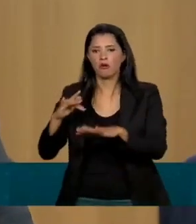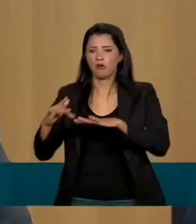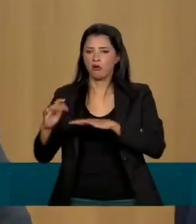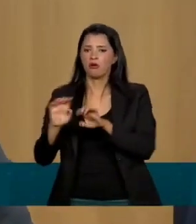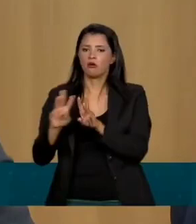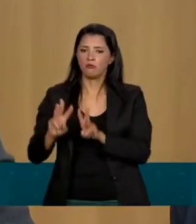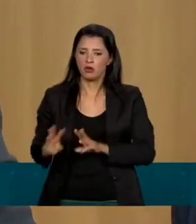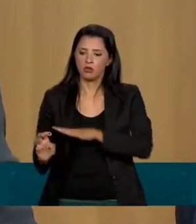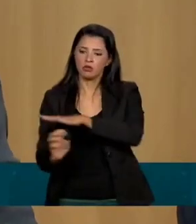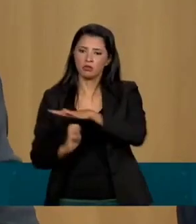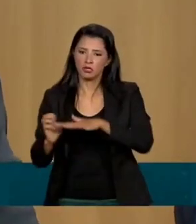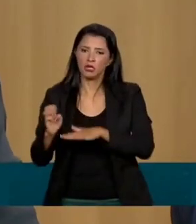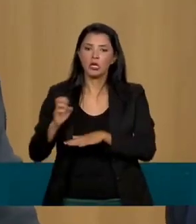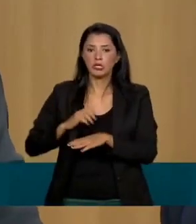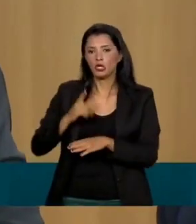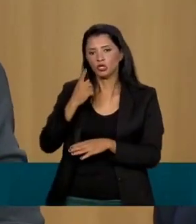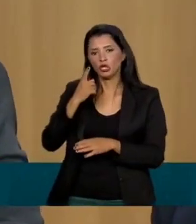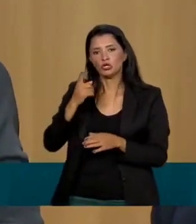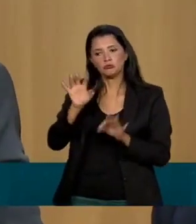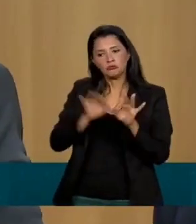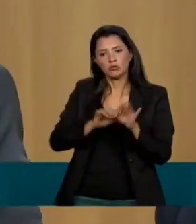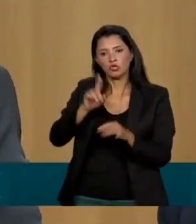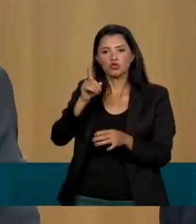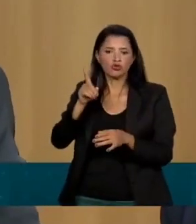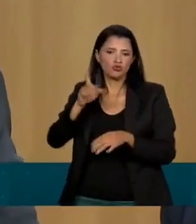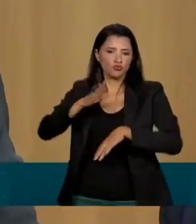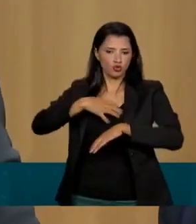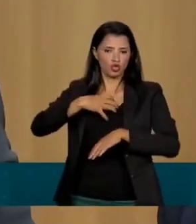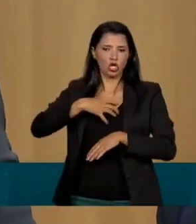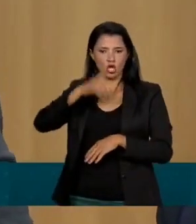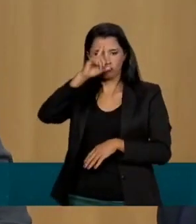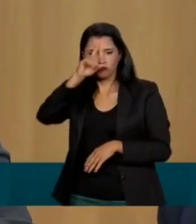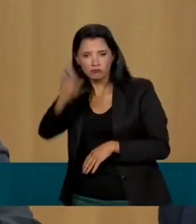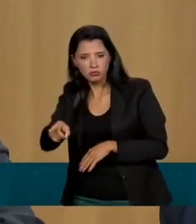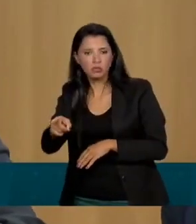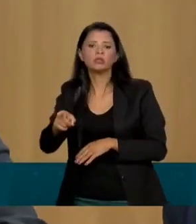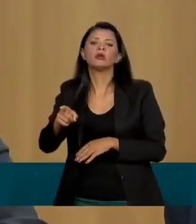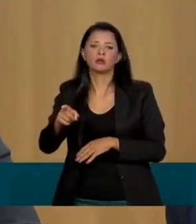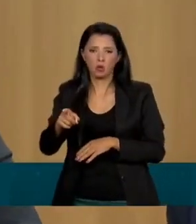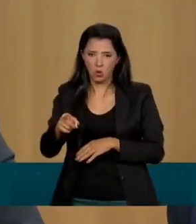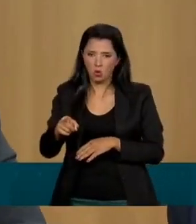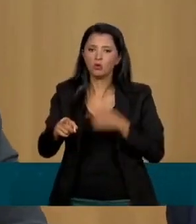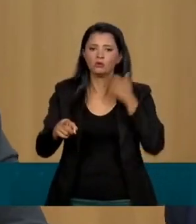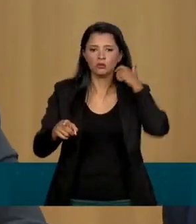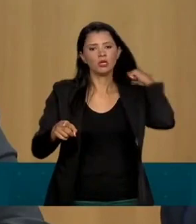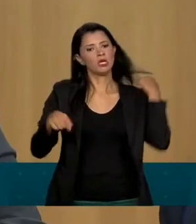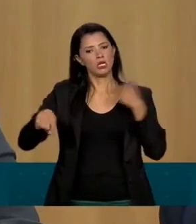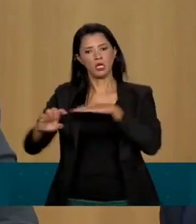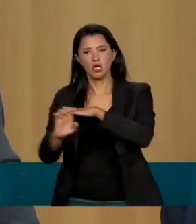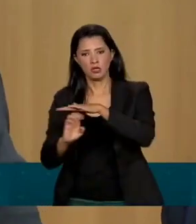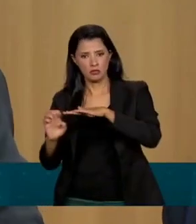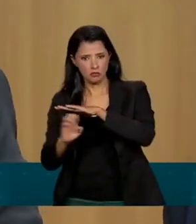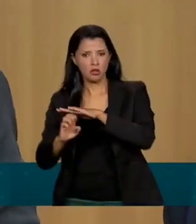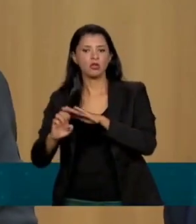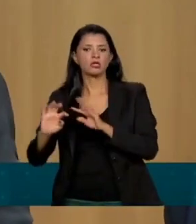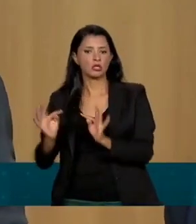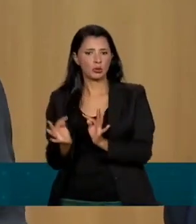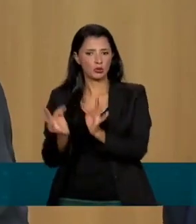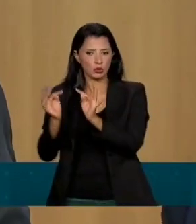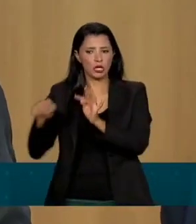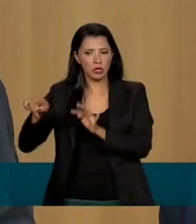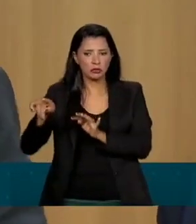estamos prevendo de modo mandatório, de modo imperativo, que as plataformas